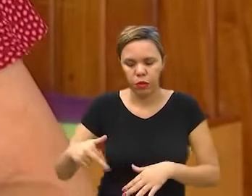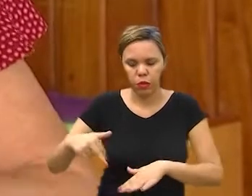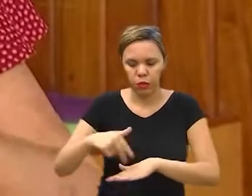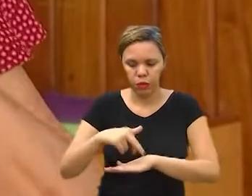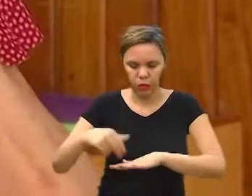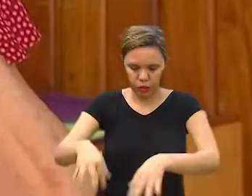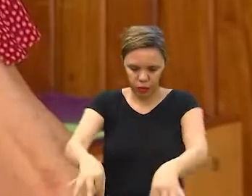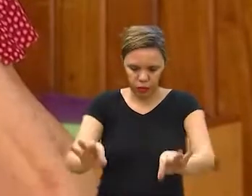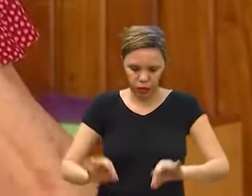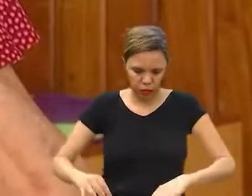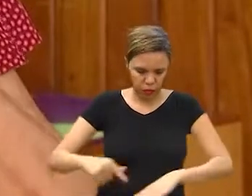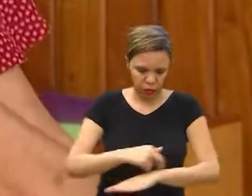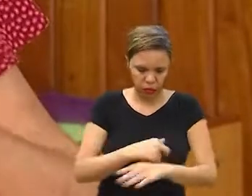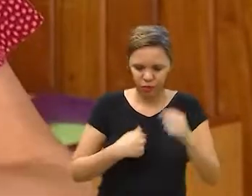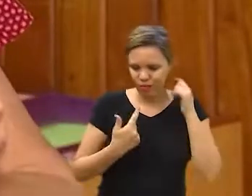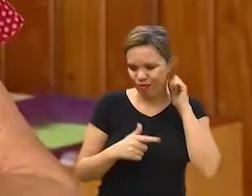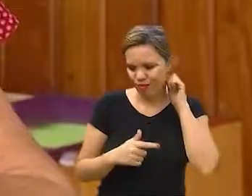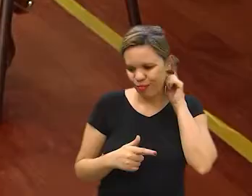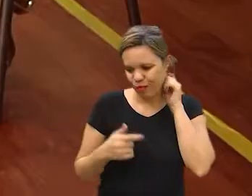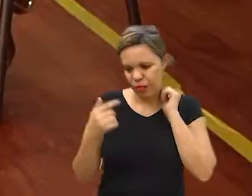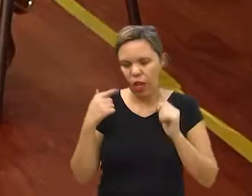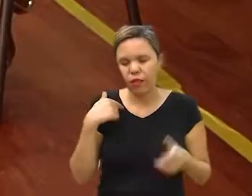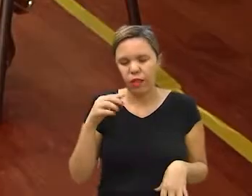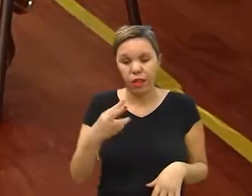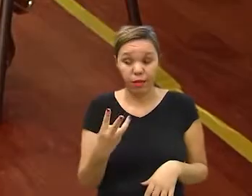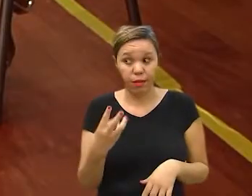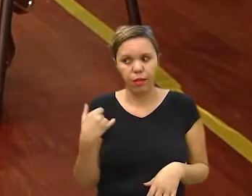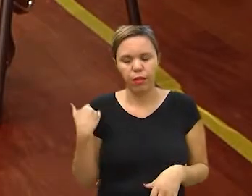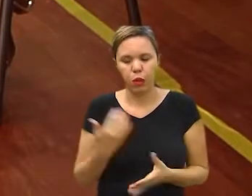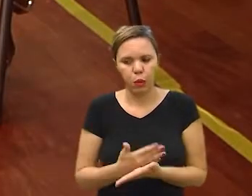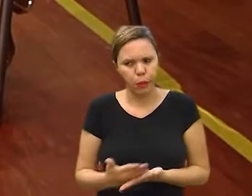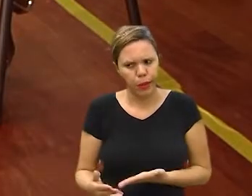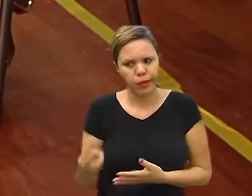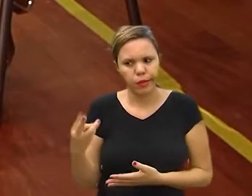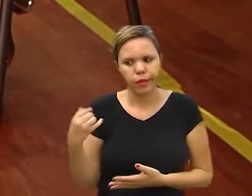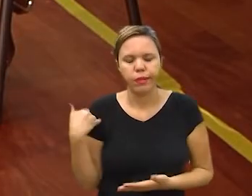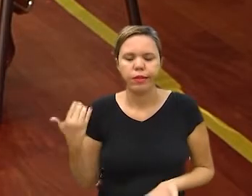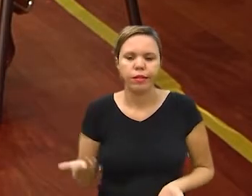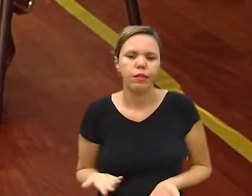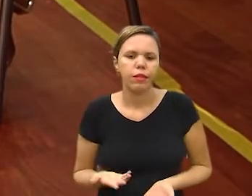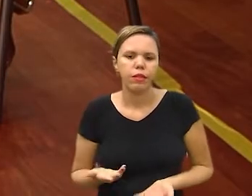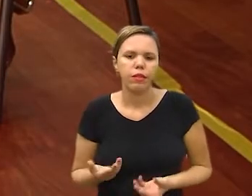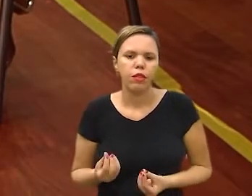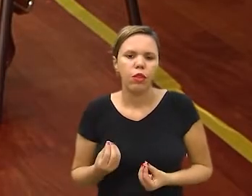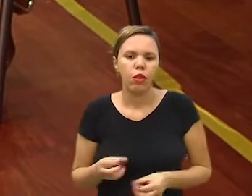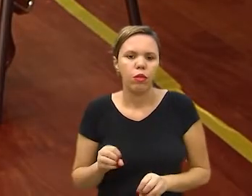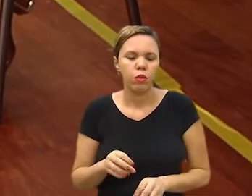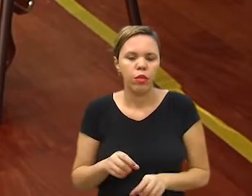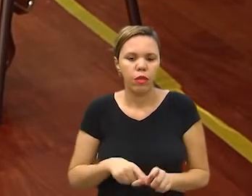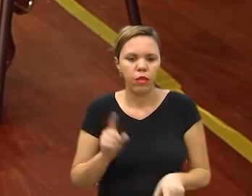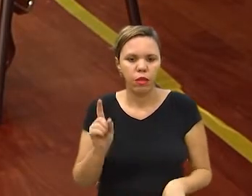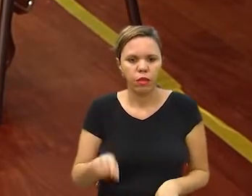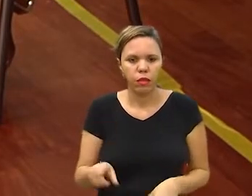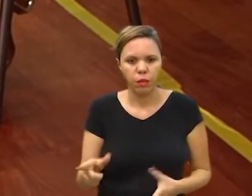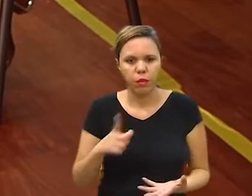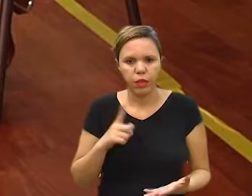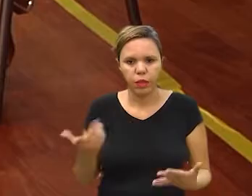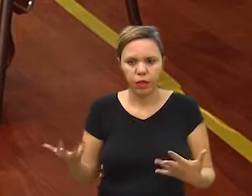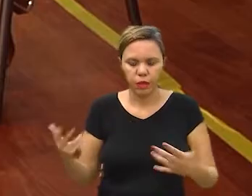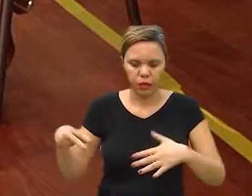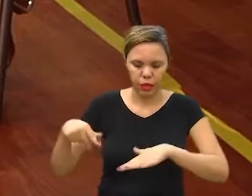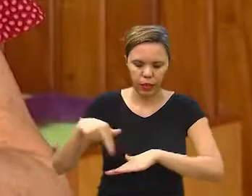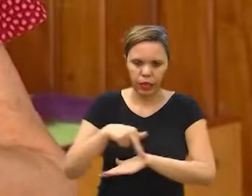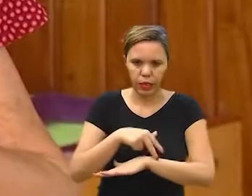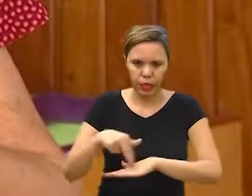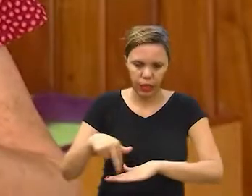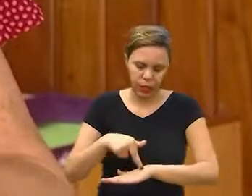eles não têm essa ainda, que tem 3 anos, lembra? Eles começam com 3 anos. E como elas também têm autonomia, às vezes elas querem pisar no tapete. Não,